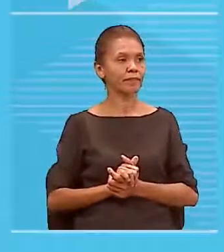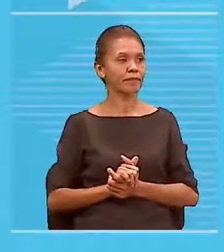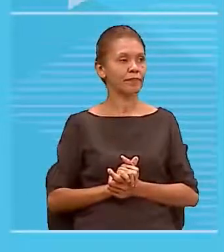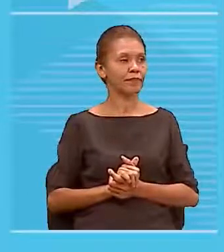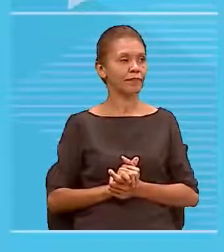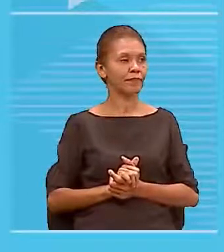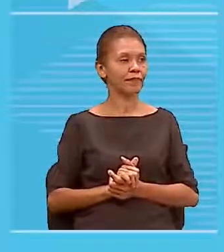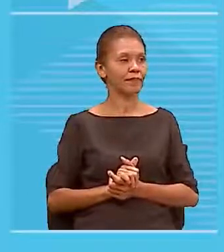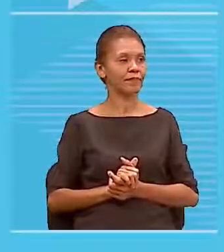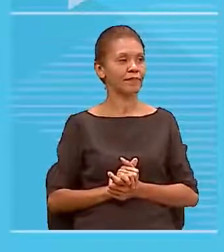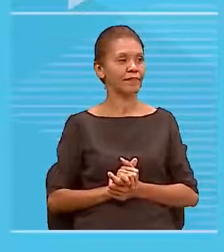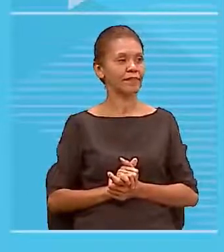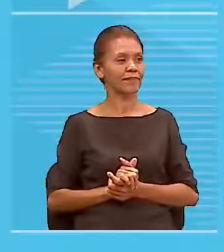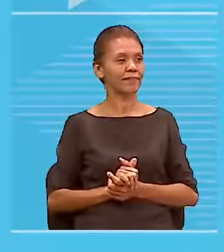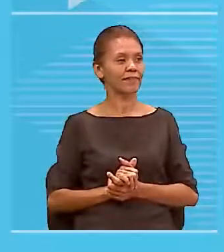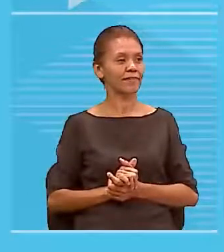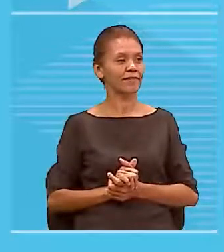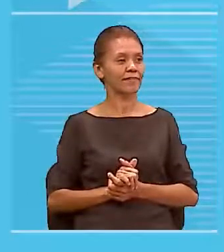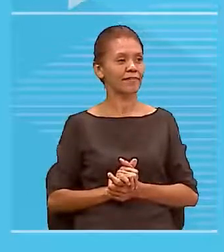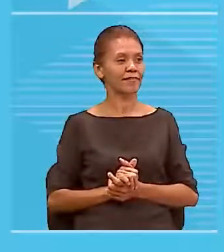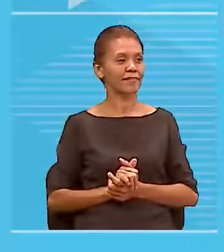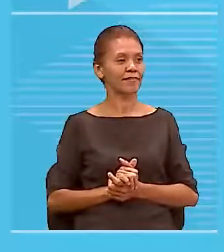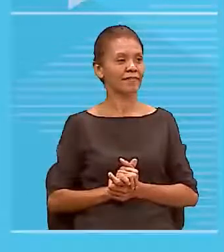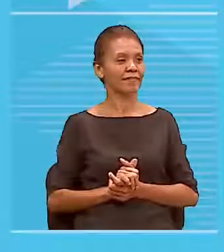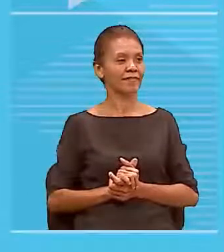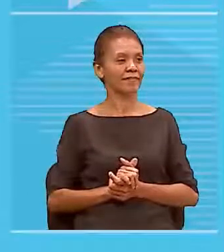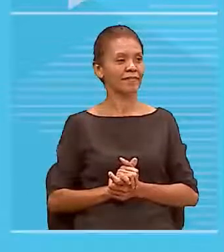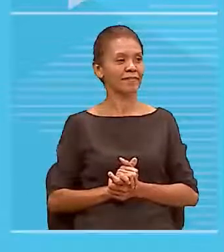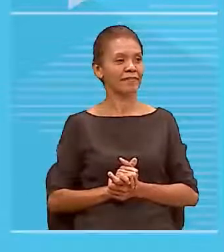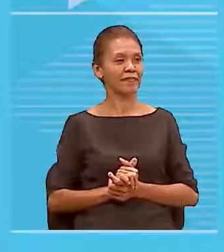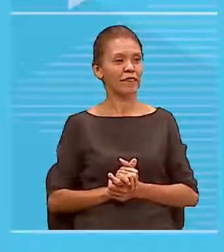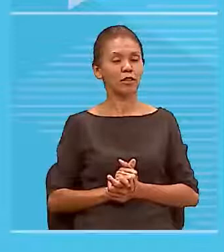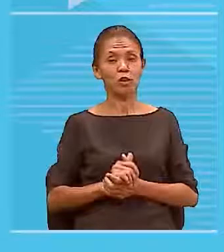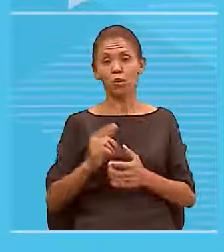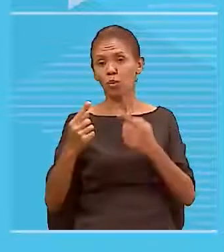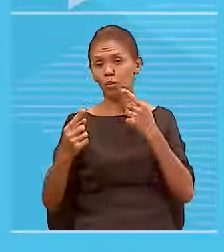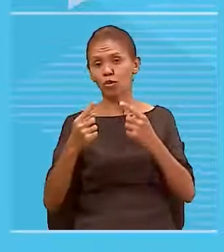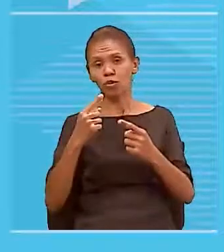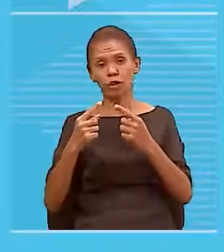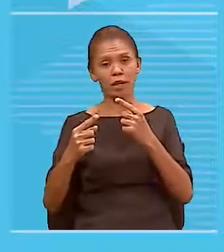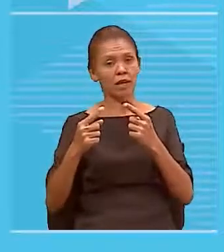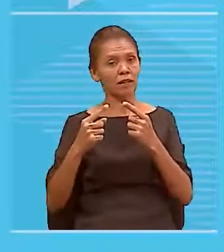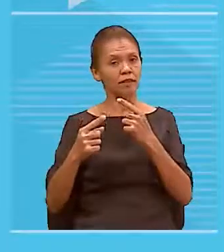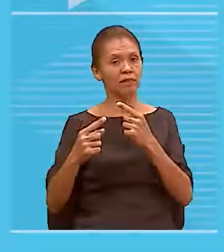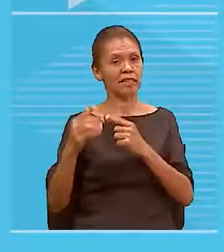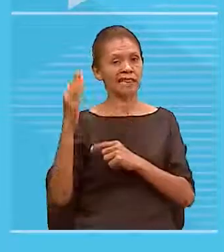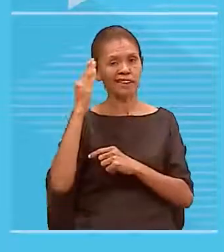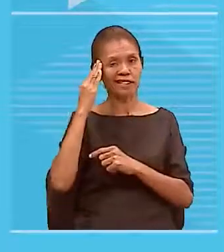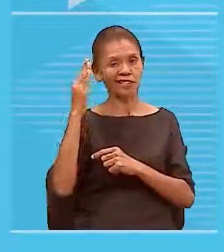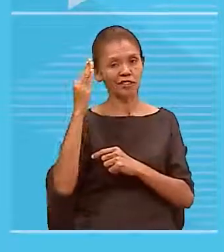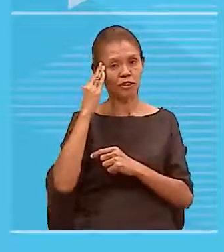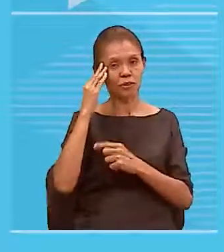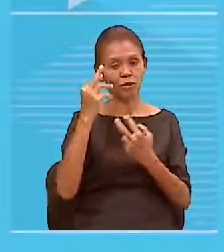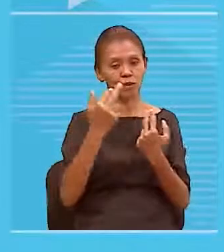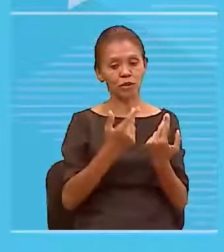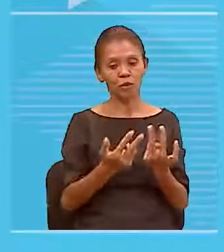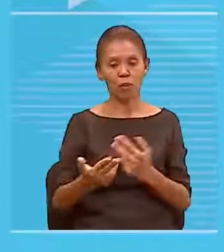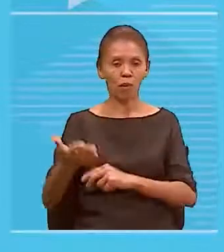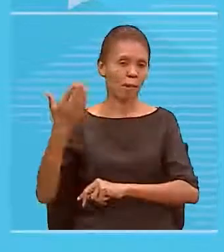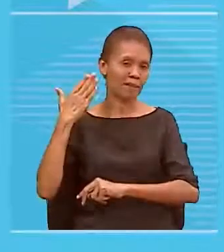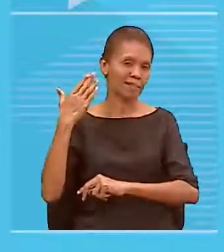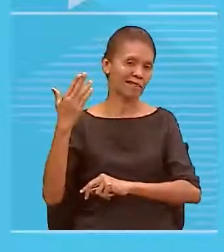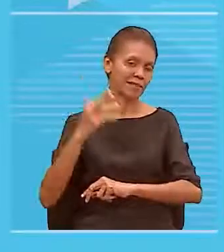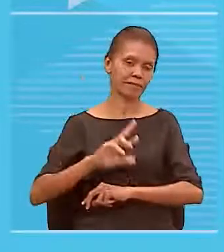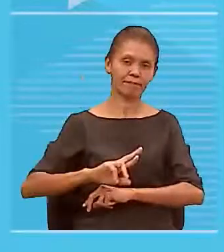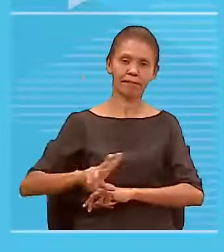Sim já não se entendem os diálogos como antigamente eu não sei